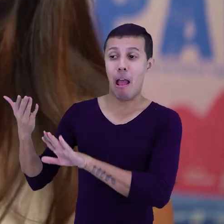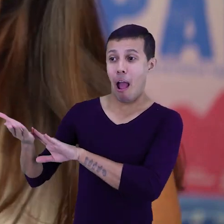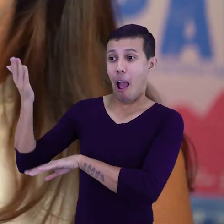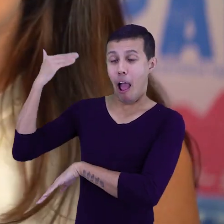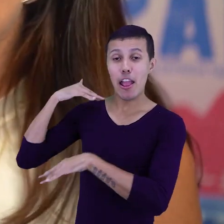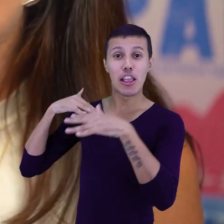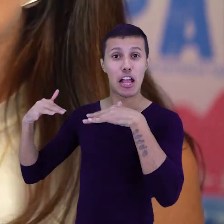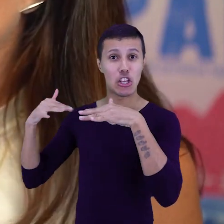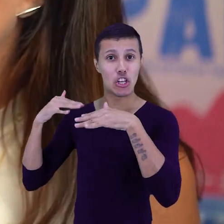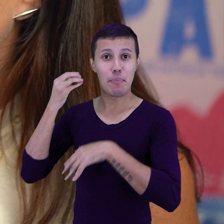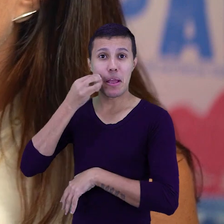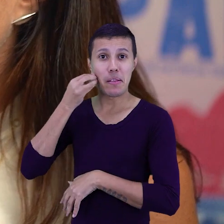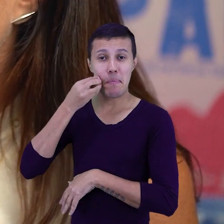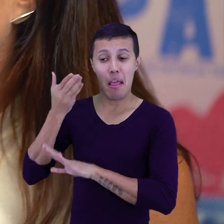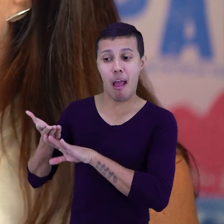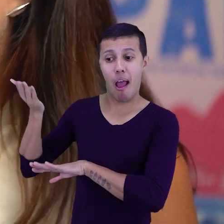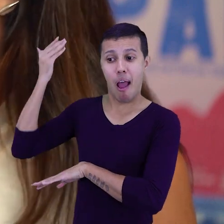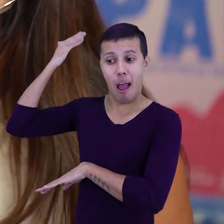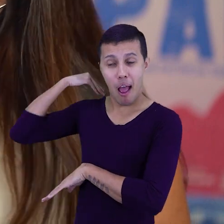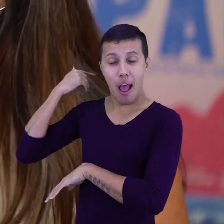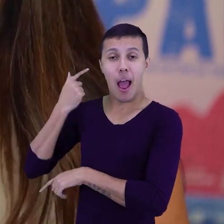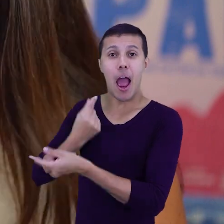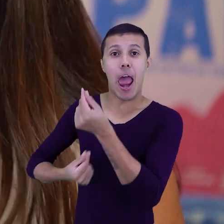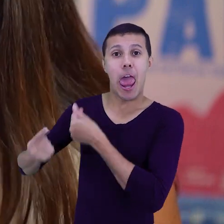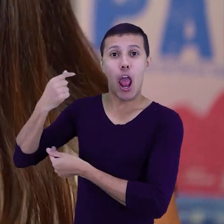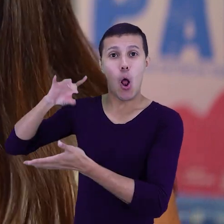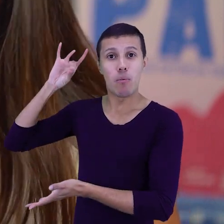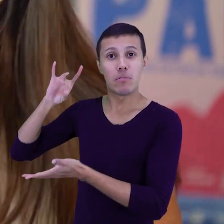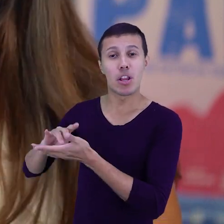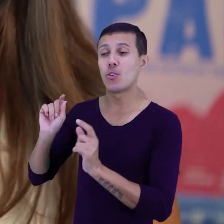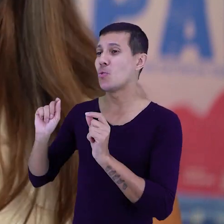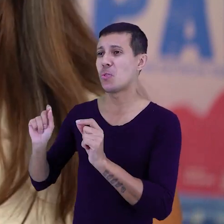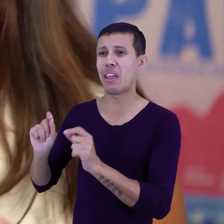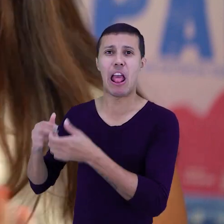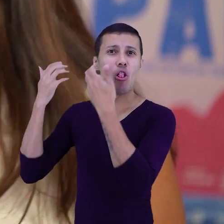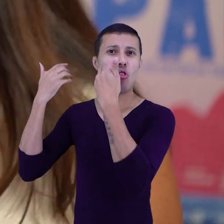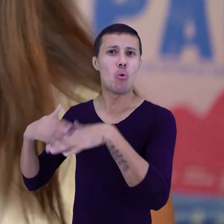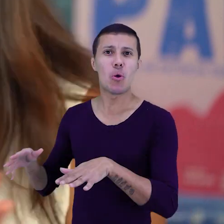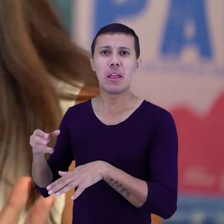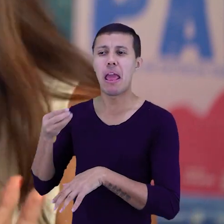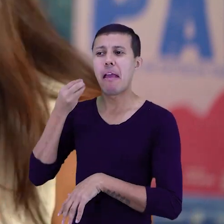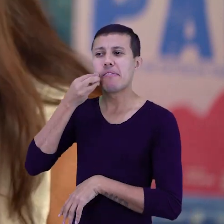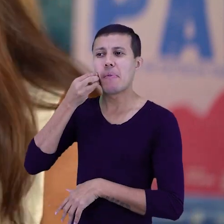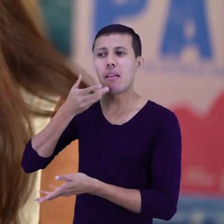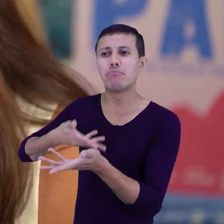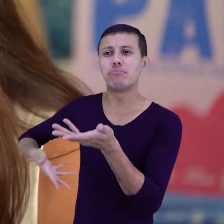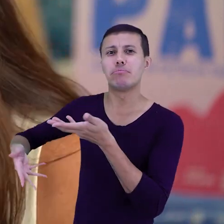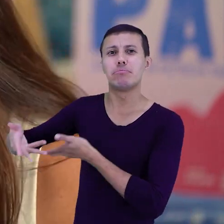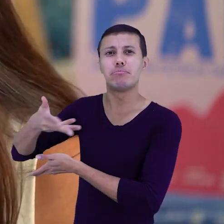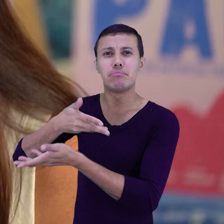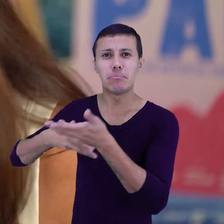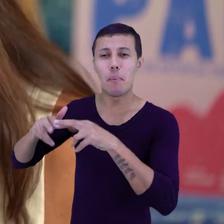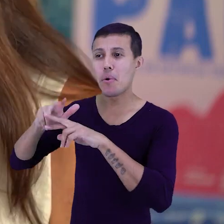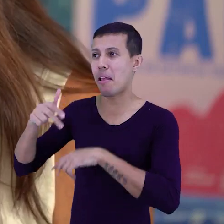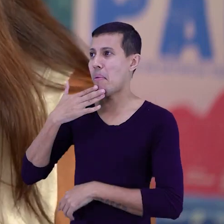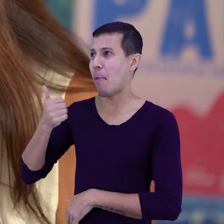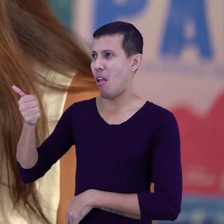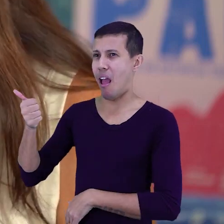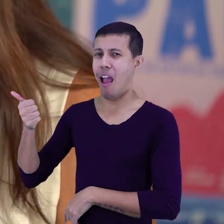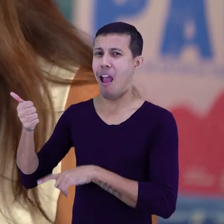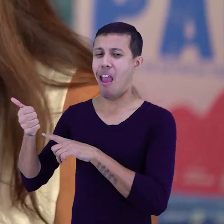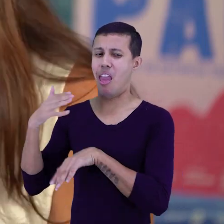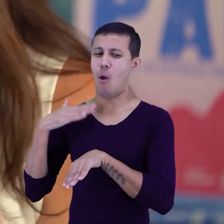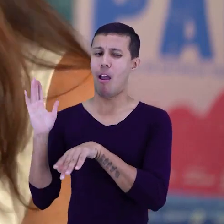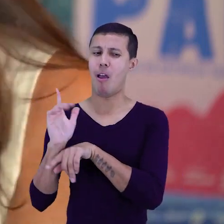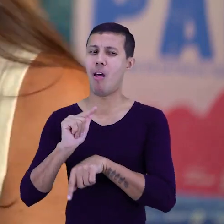dinâmica anterior dos empreendimentos com base da economia real. Muitas vezes eles não querem compartilhar o que eles fazem de melhor